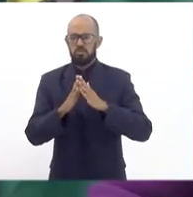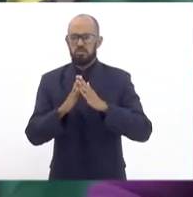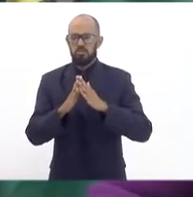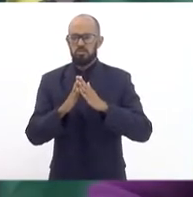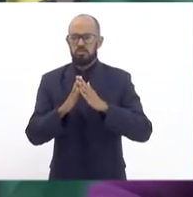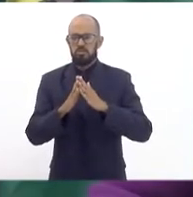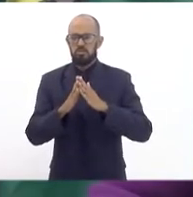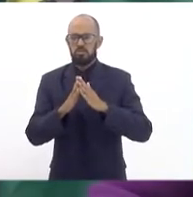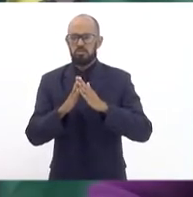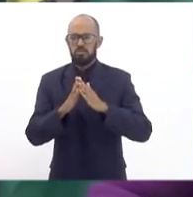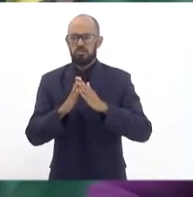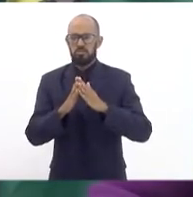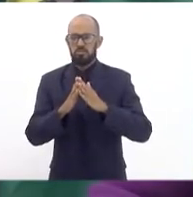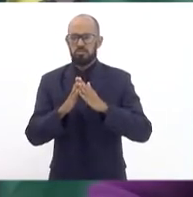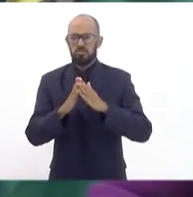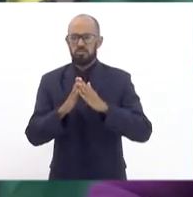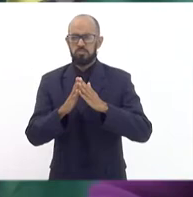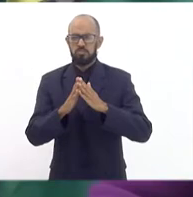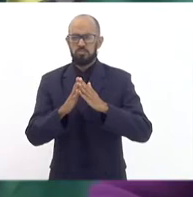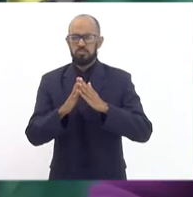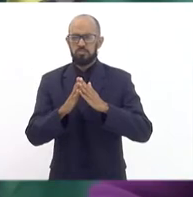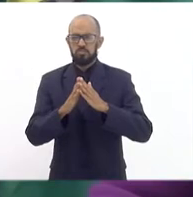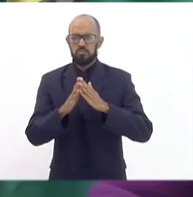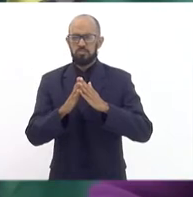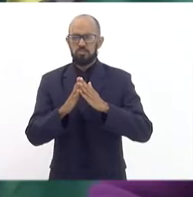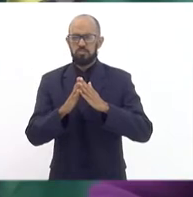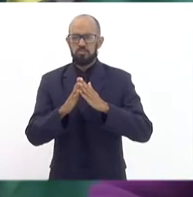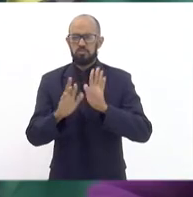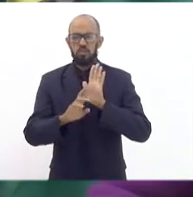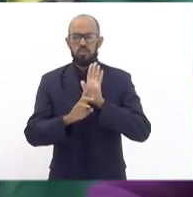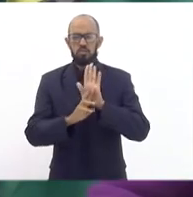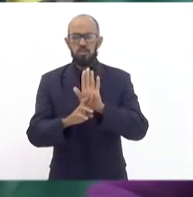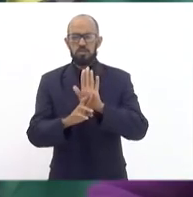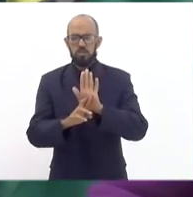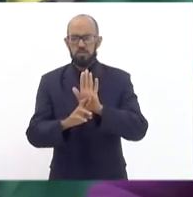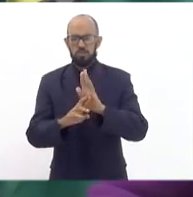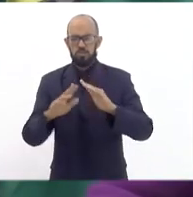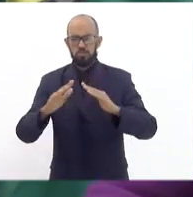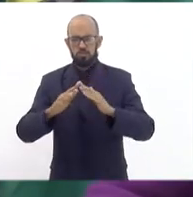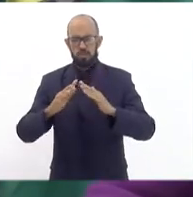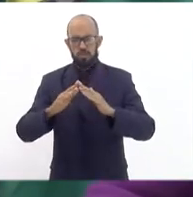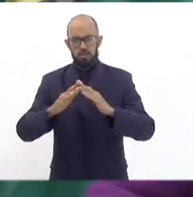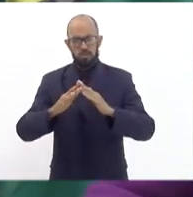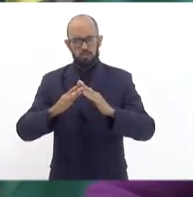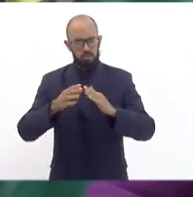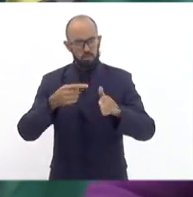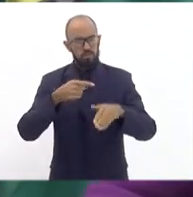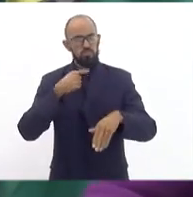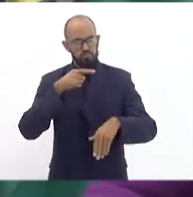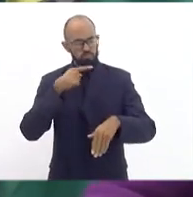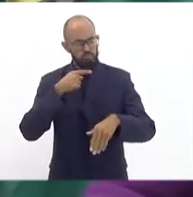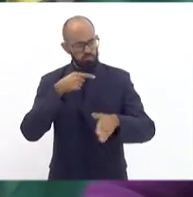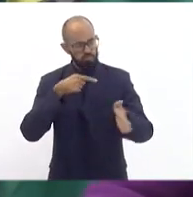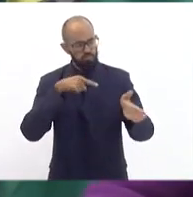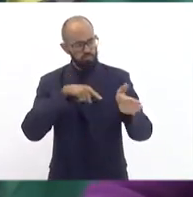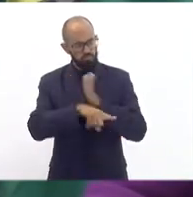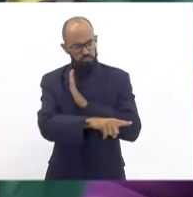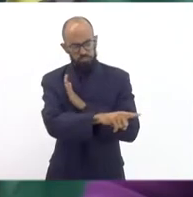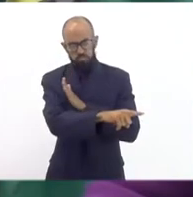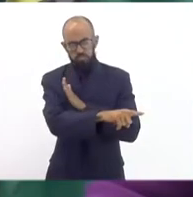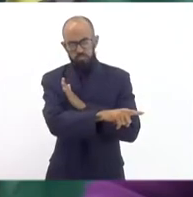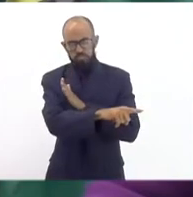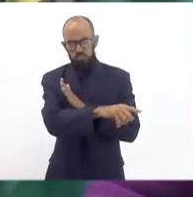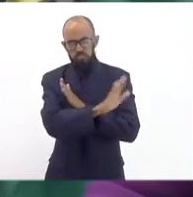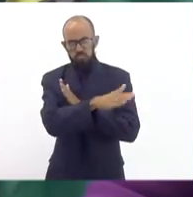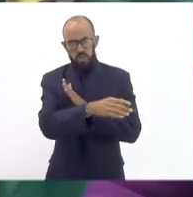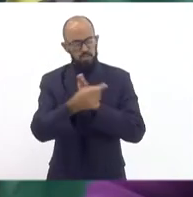a representação dos moradores contestando, mas contestando com